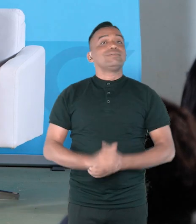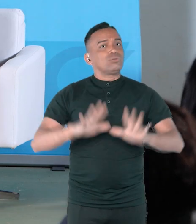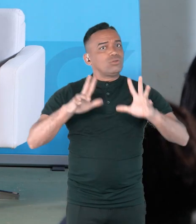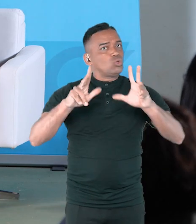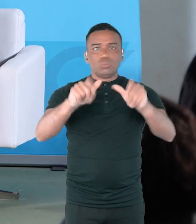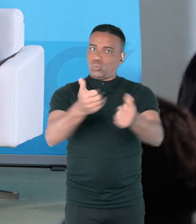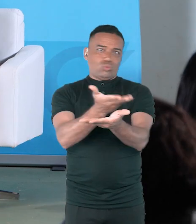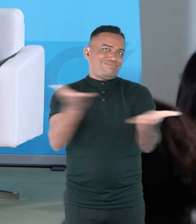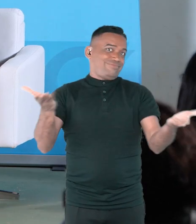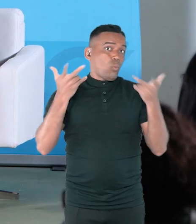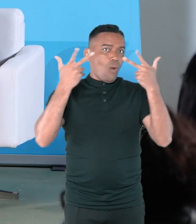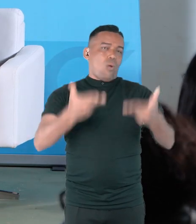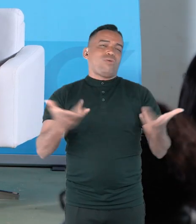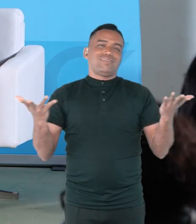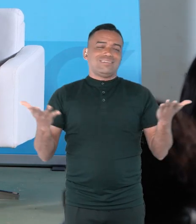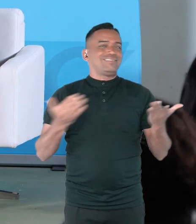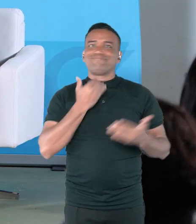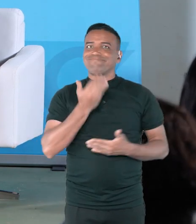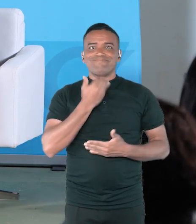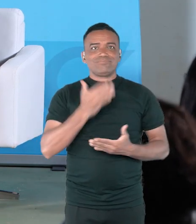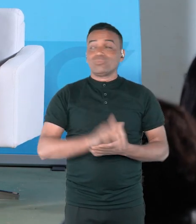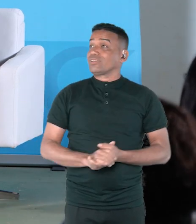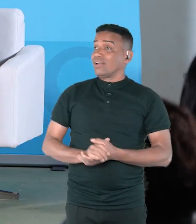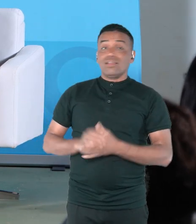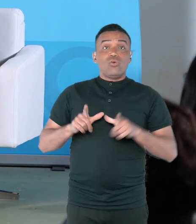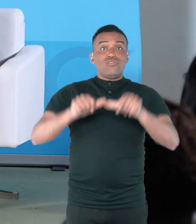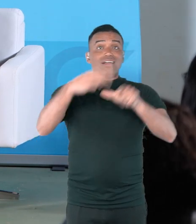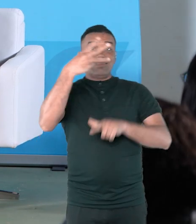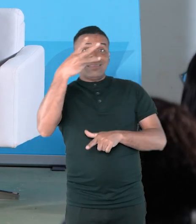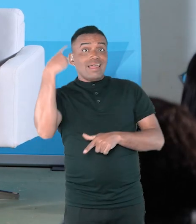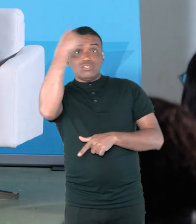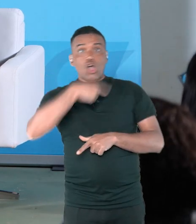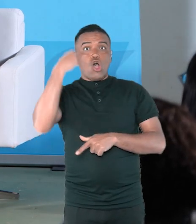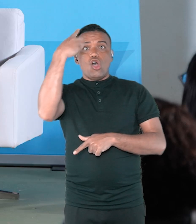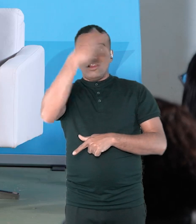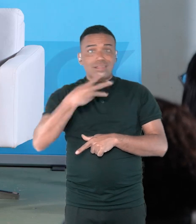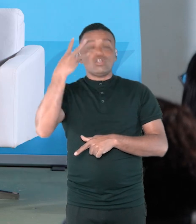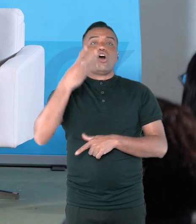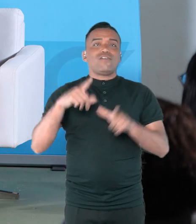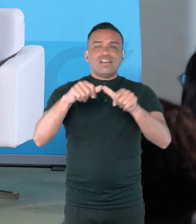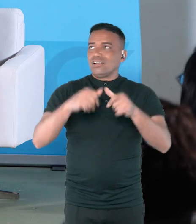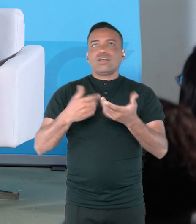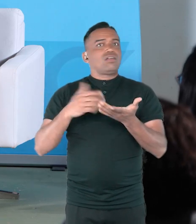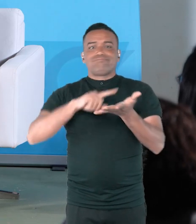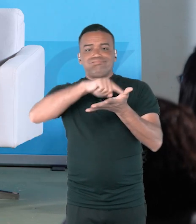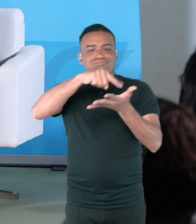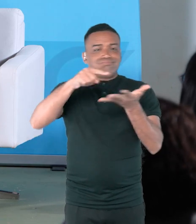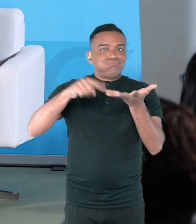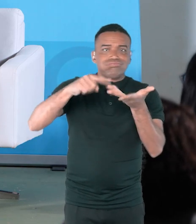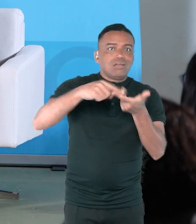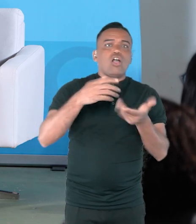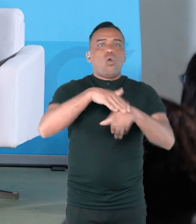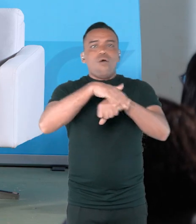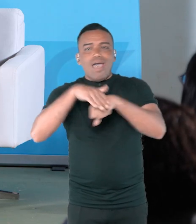É isso, está todo mundo assim. Não tem jeito pra gente. Mas eu nem sei se eu... Foi uma viagem de 3 horas, conversamos sobre muitas outras coisas, viu, gente? Muitas, mas a